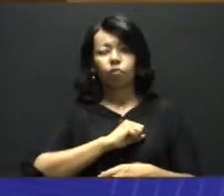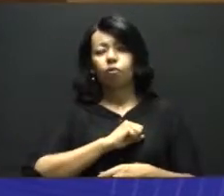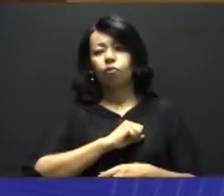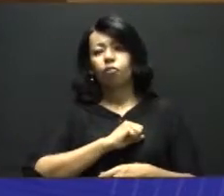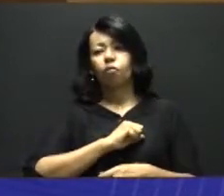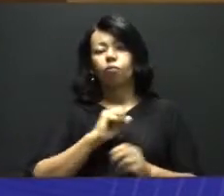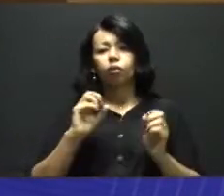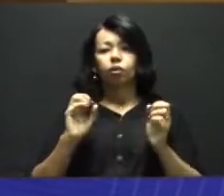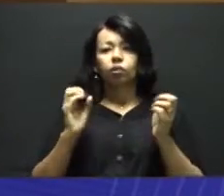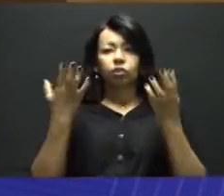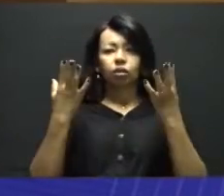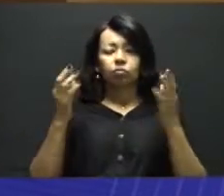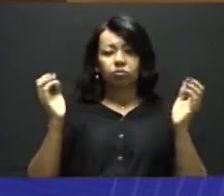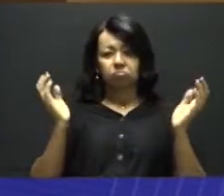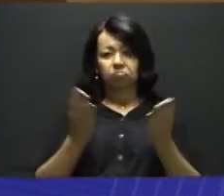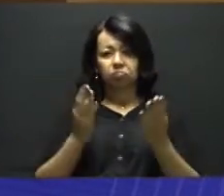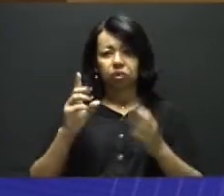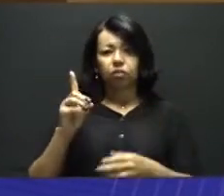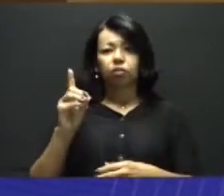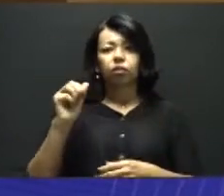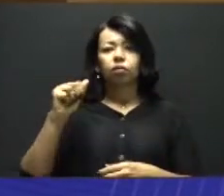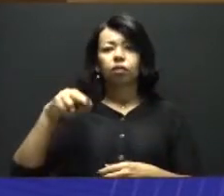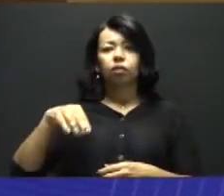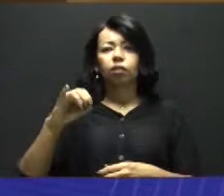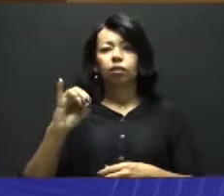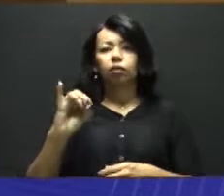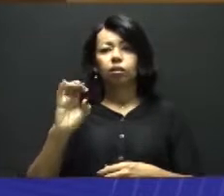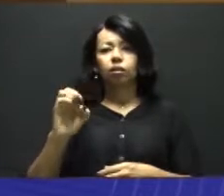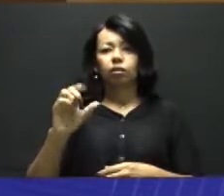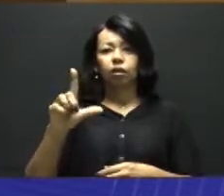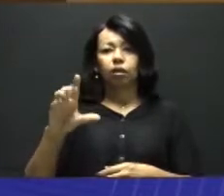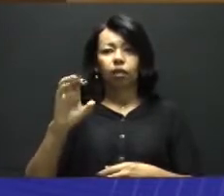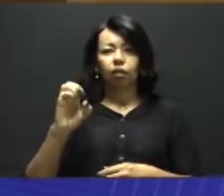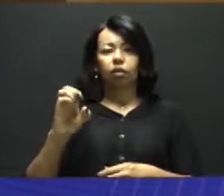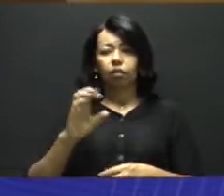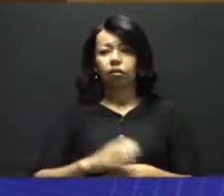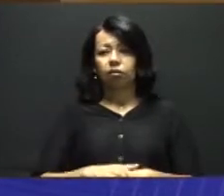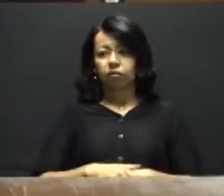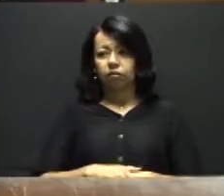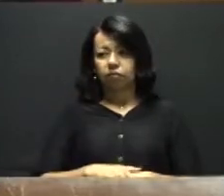homenageamos neste momento danielle henrique cunha baia